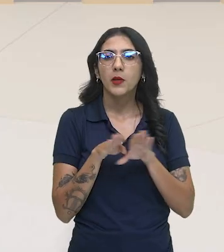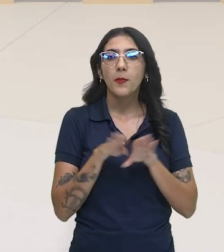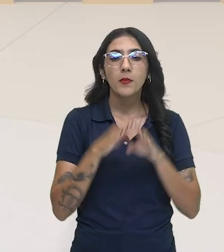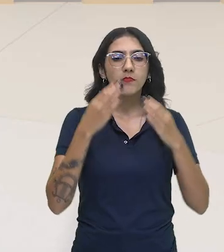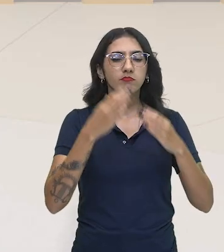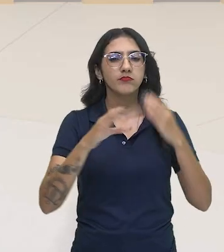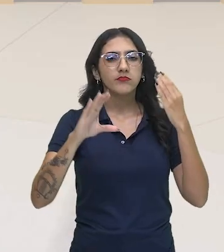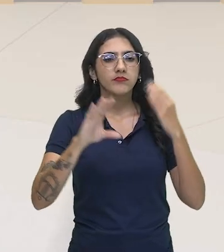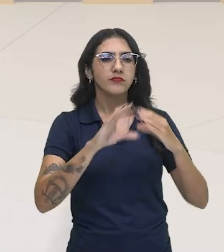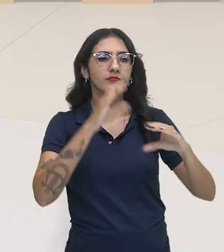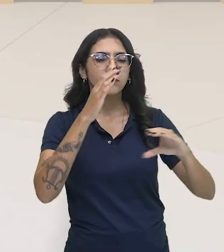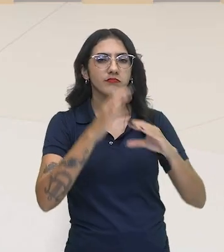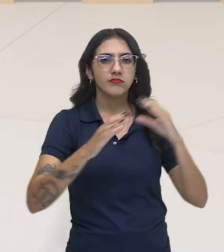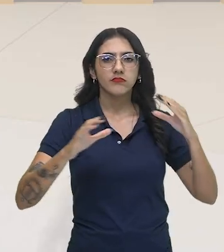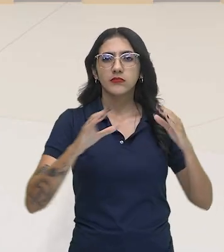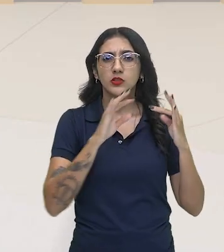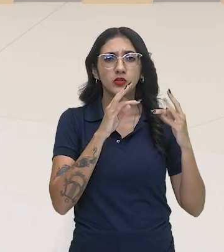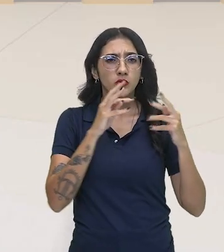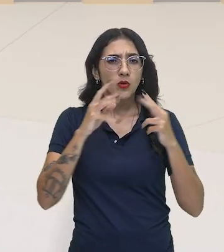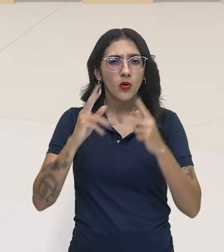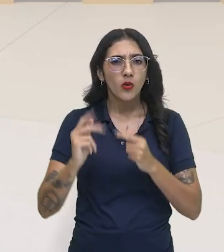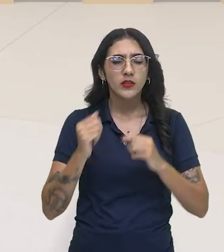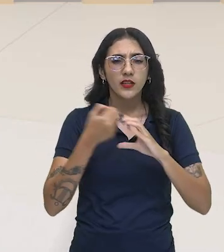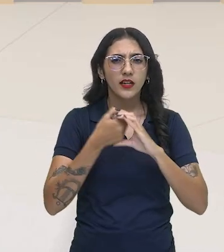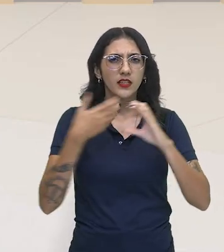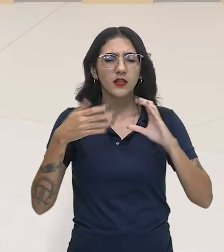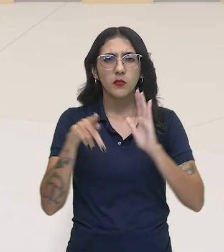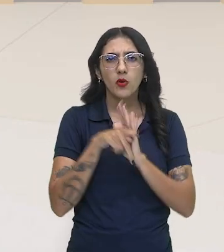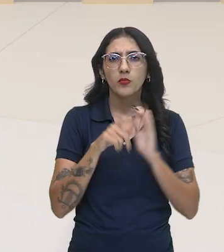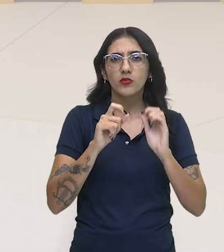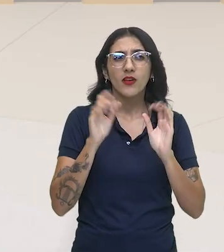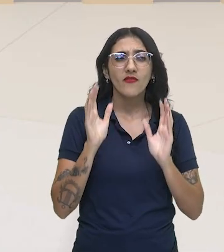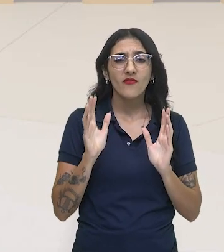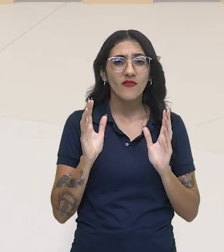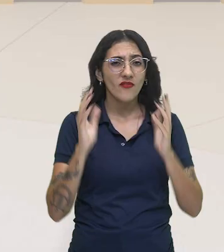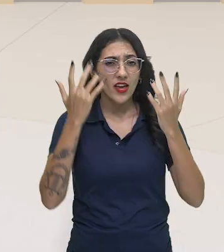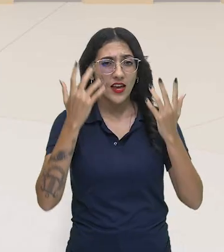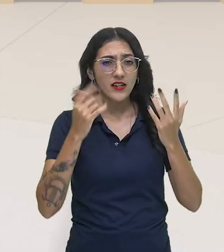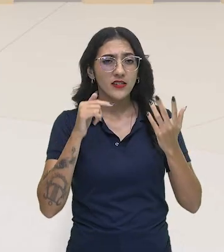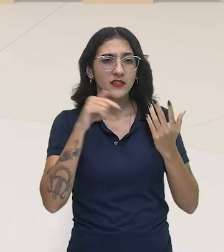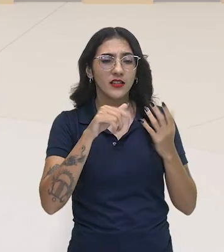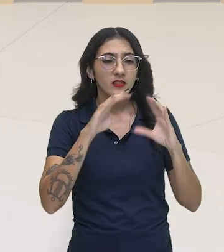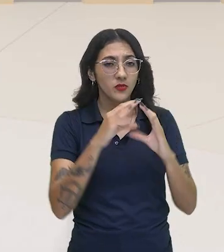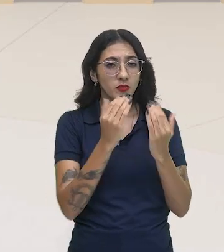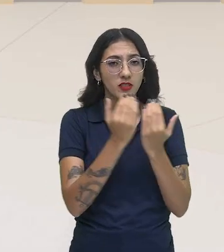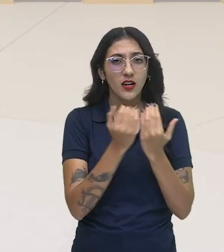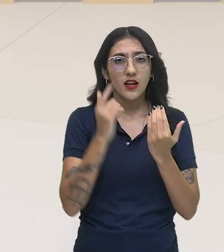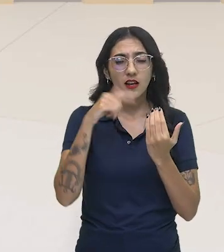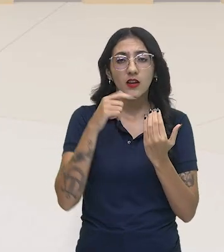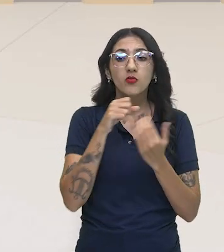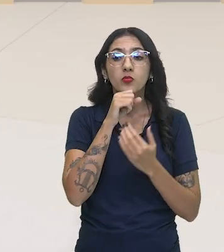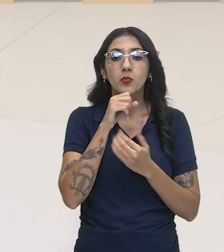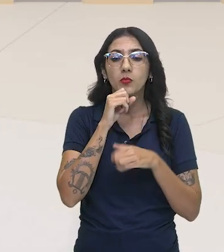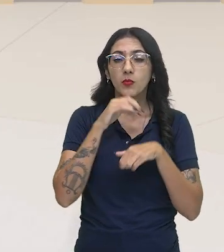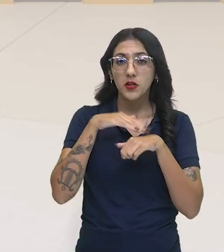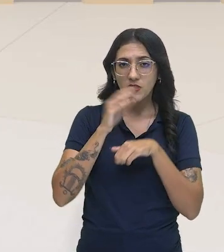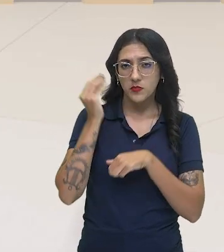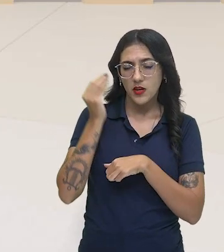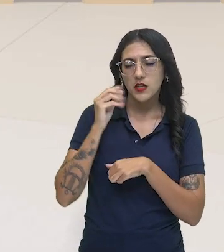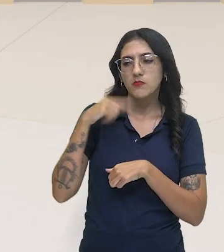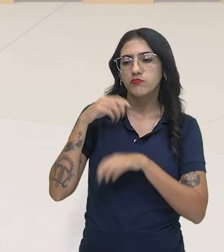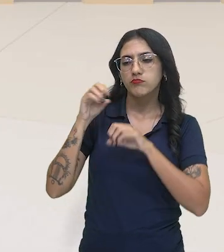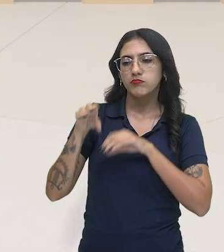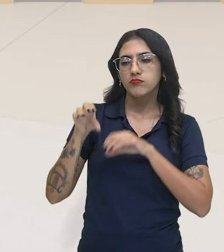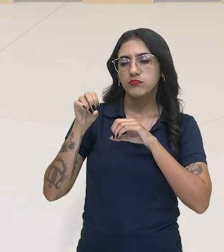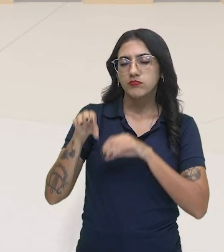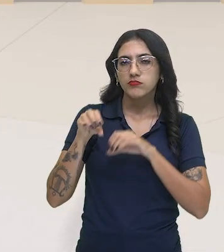também, né, todos os eventos característicos dessa sociedade, eles vão incentivando os mais novos que vão chegando ali.